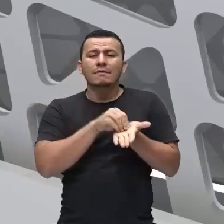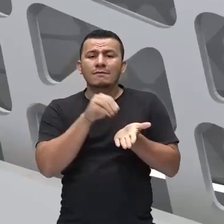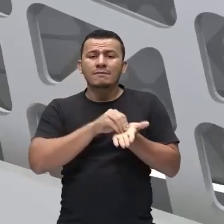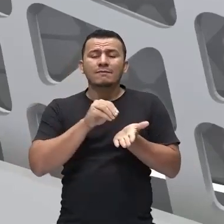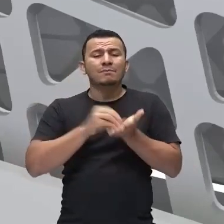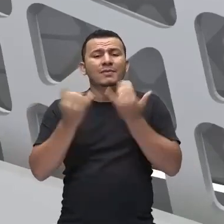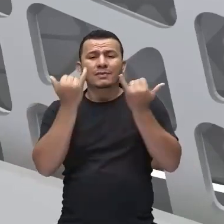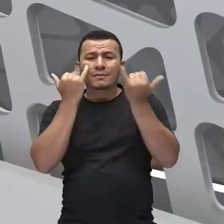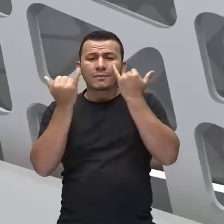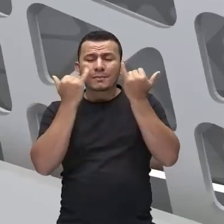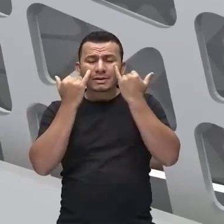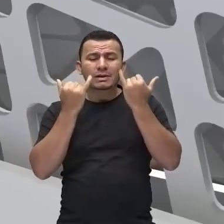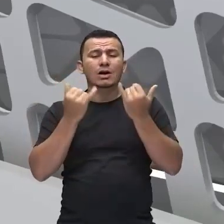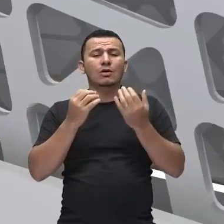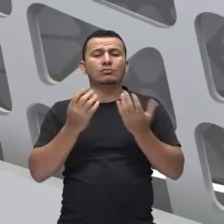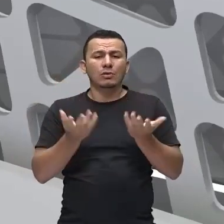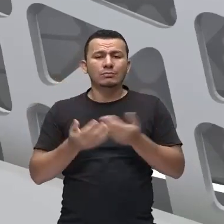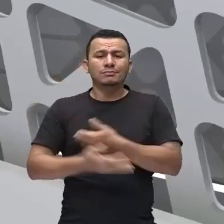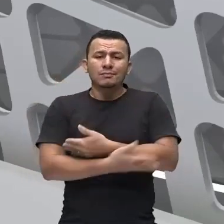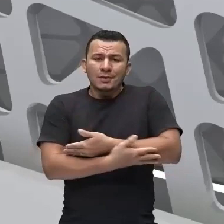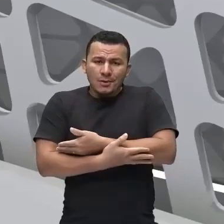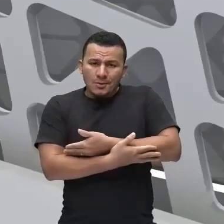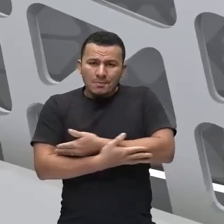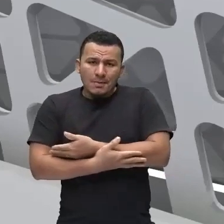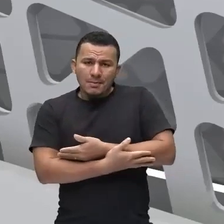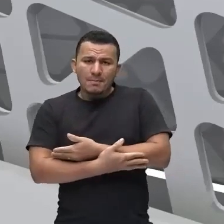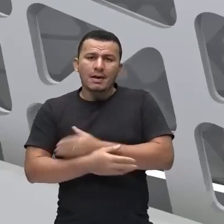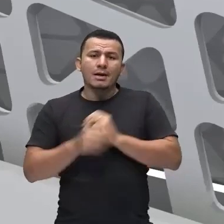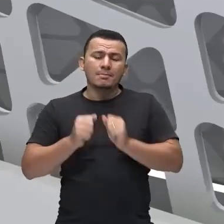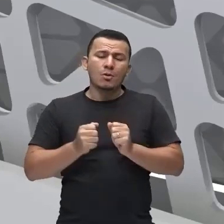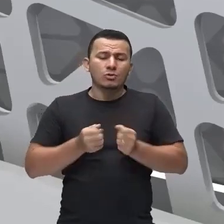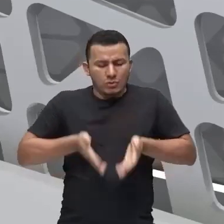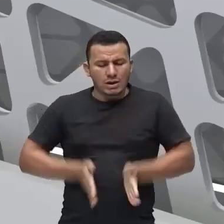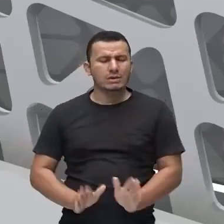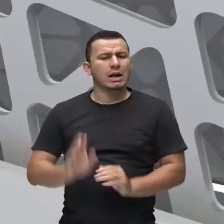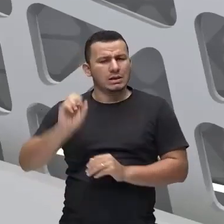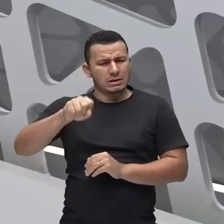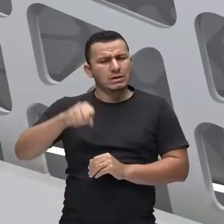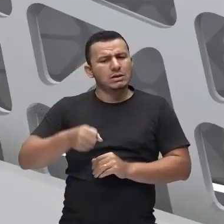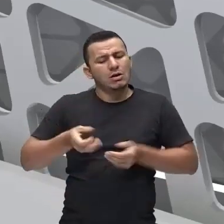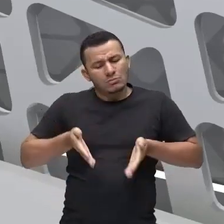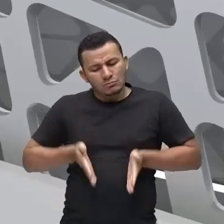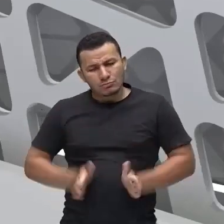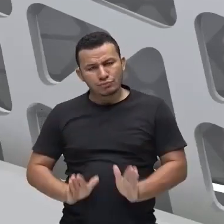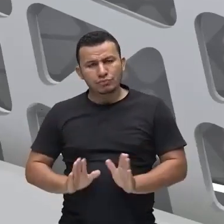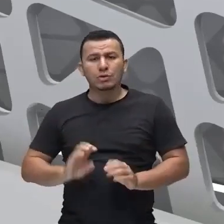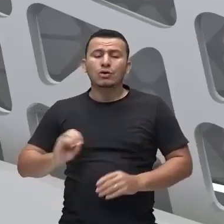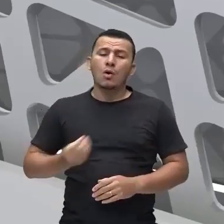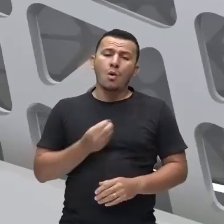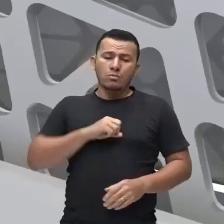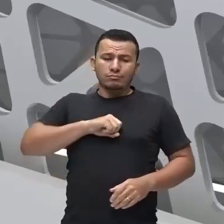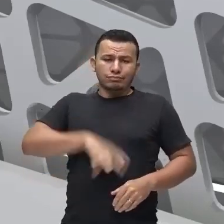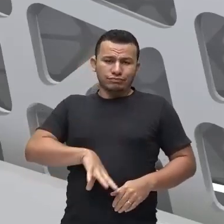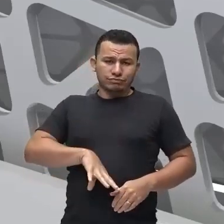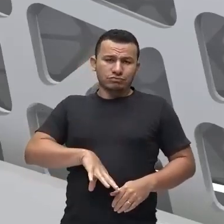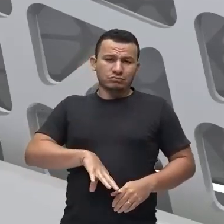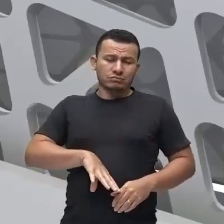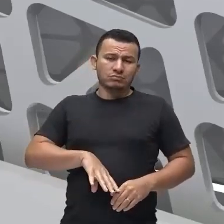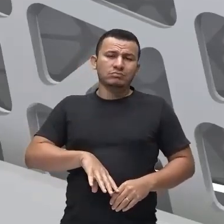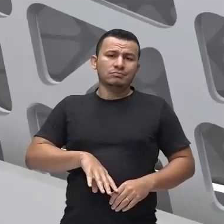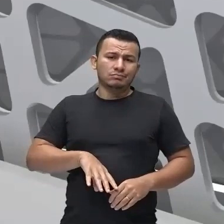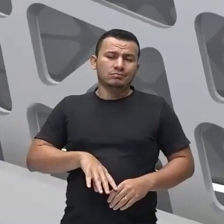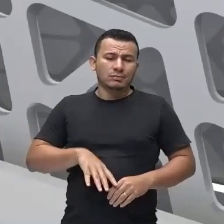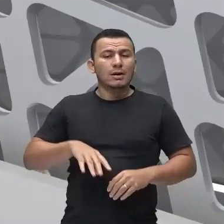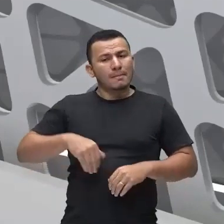encéfalo e esse bebê pode chegar até a nascer. Pode ocorrer o aborto, mas